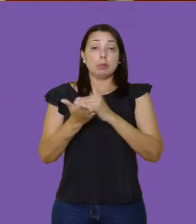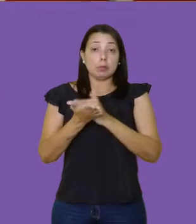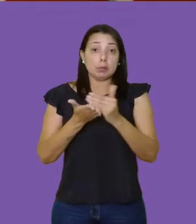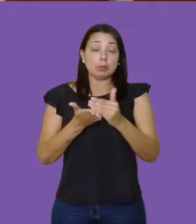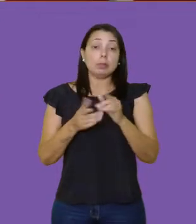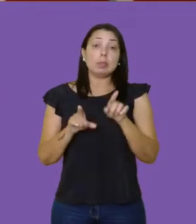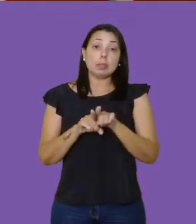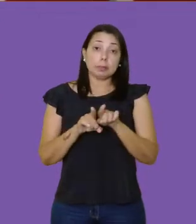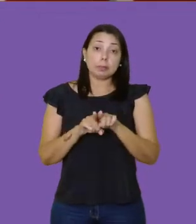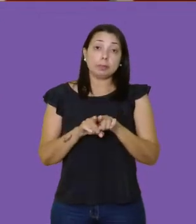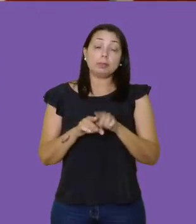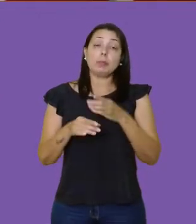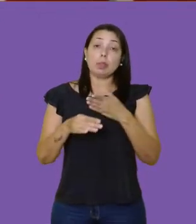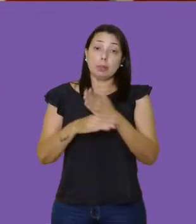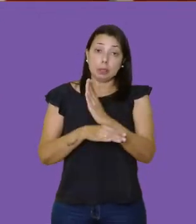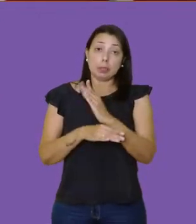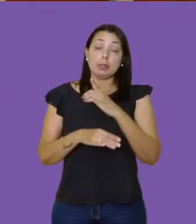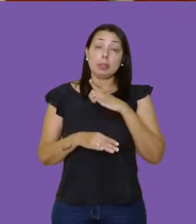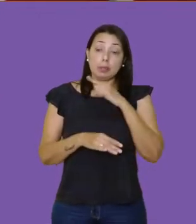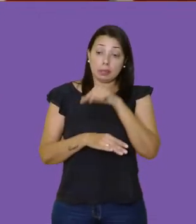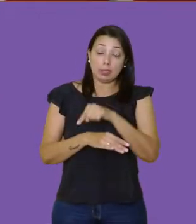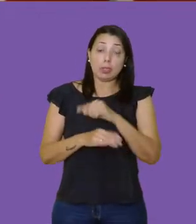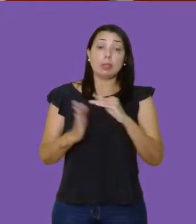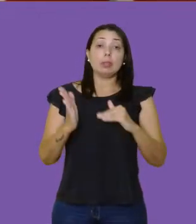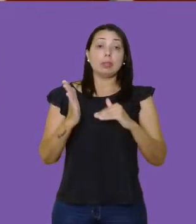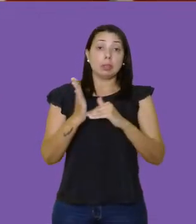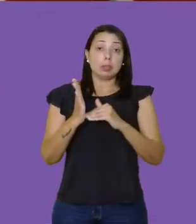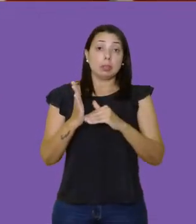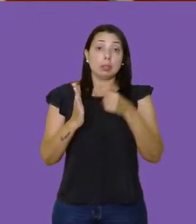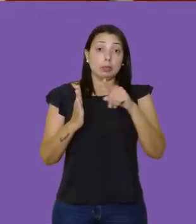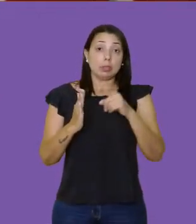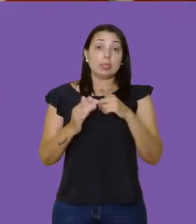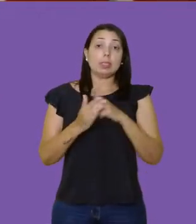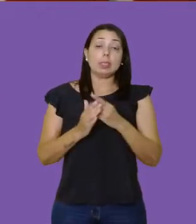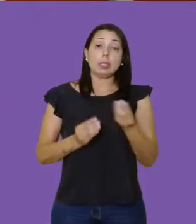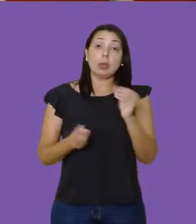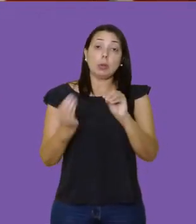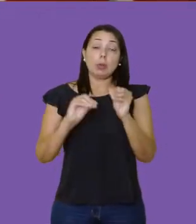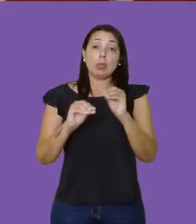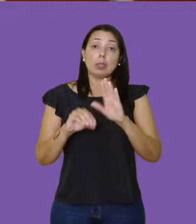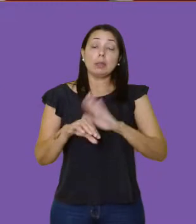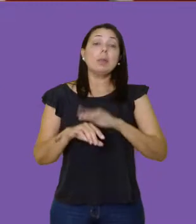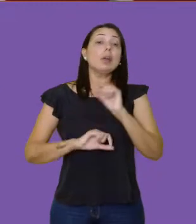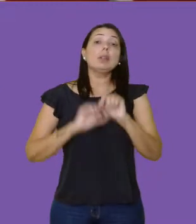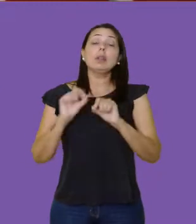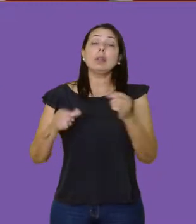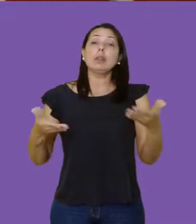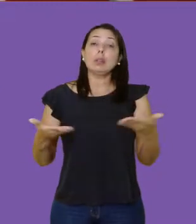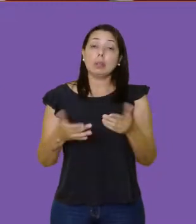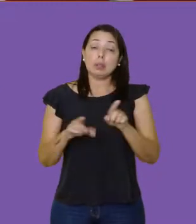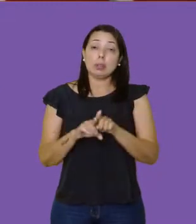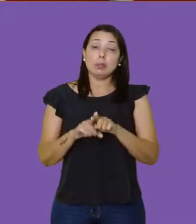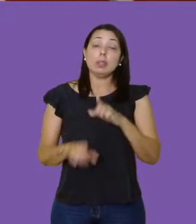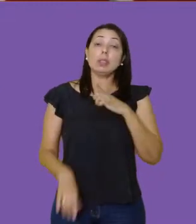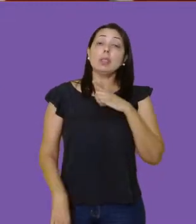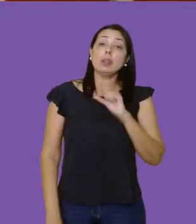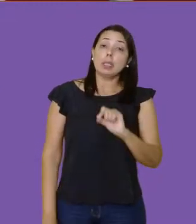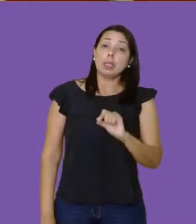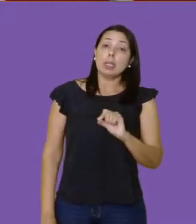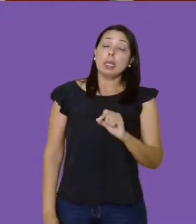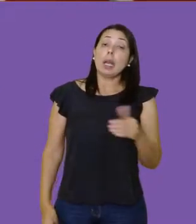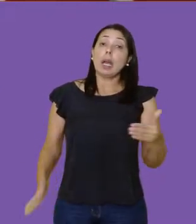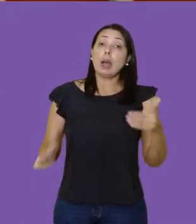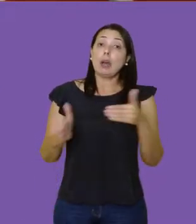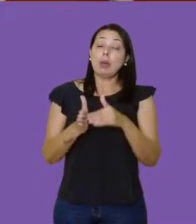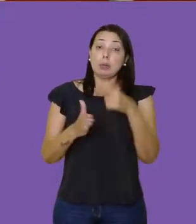começou essa aprovação, teve no Senado, que você está colocando, mas agora também tem a questão, essa última